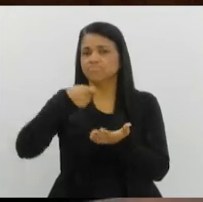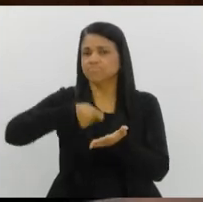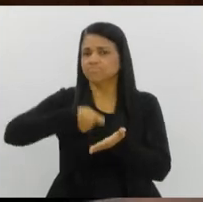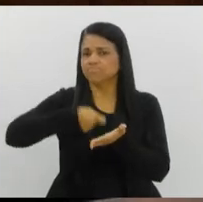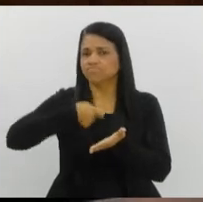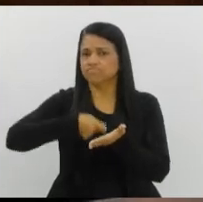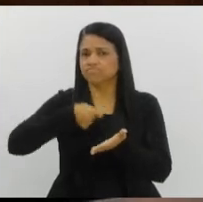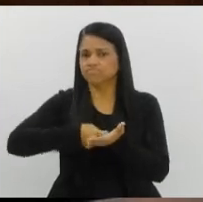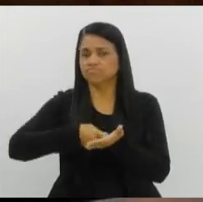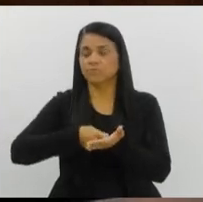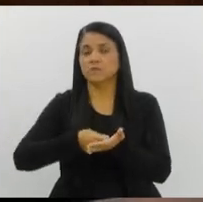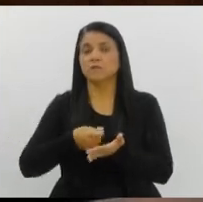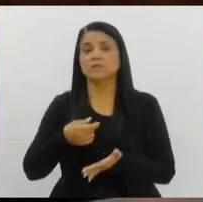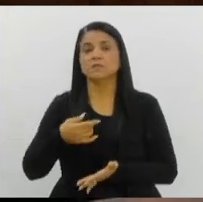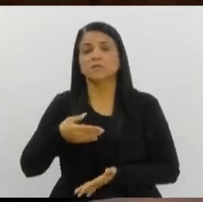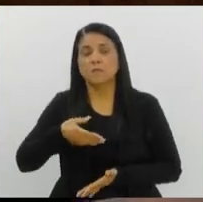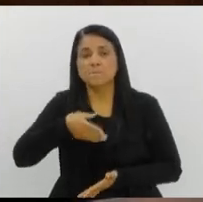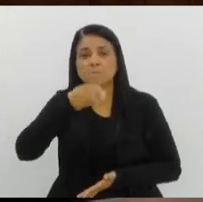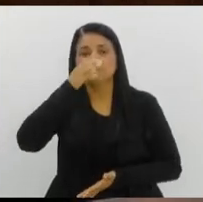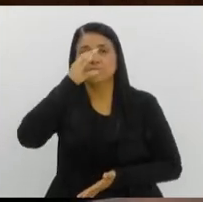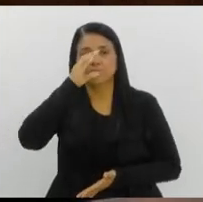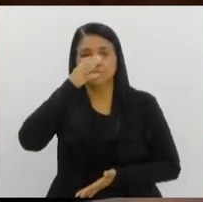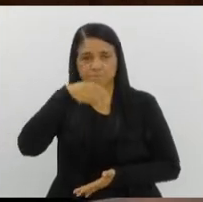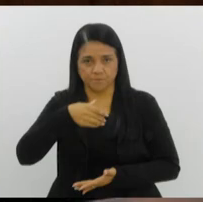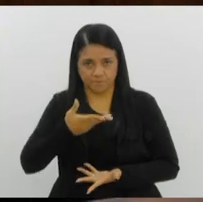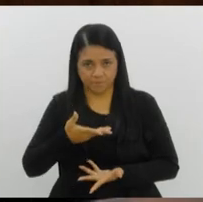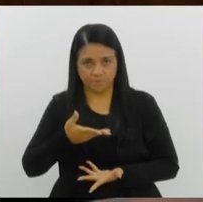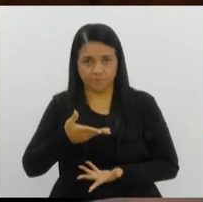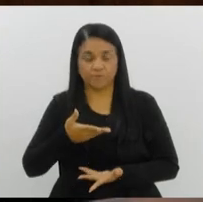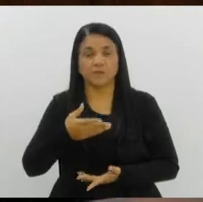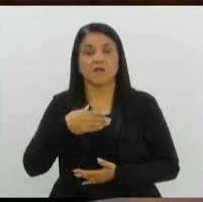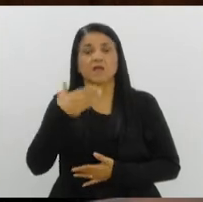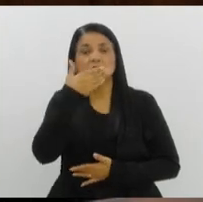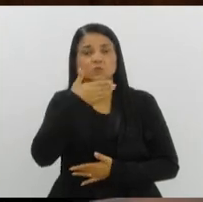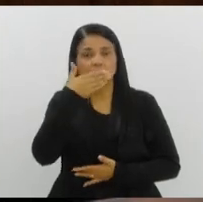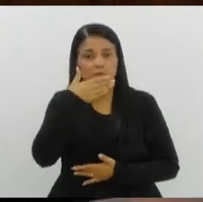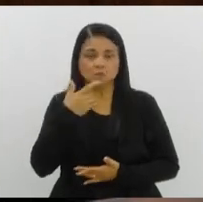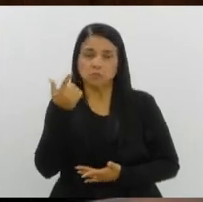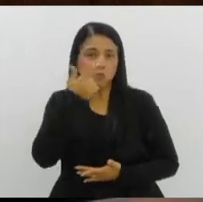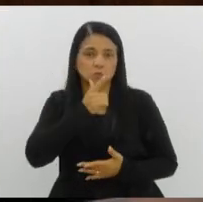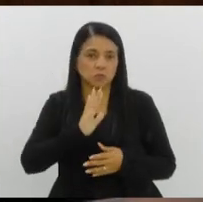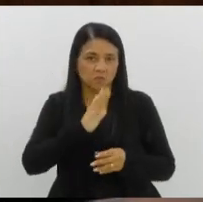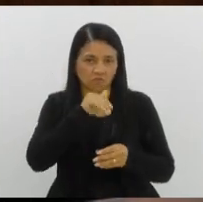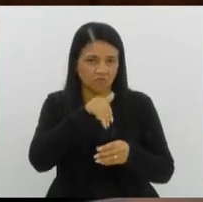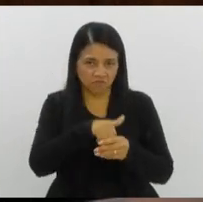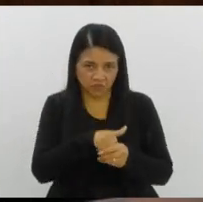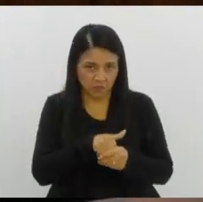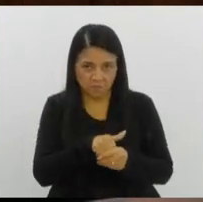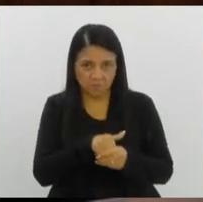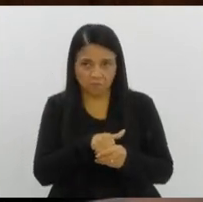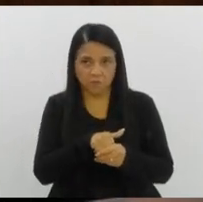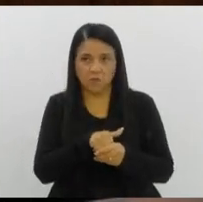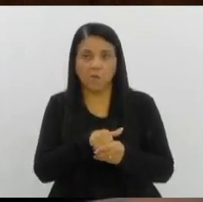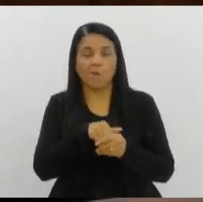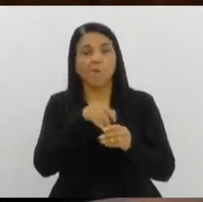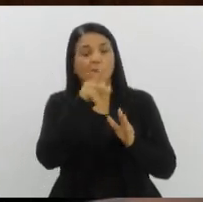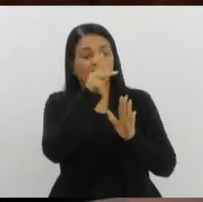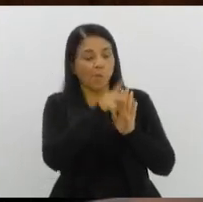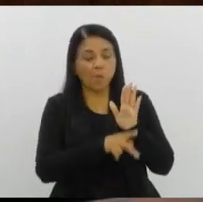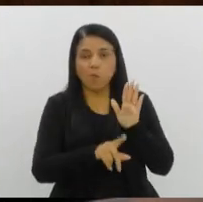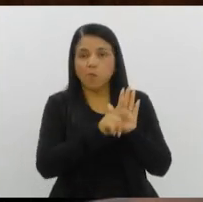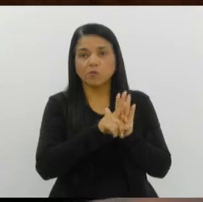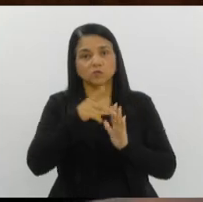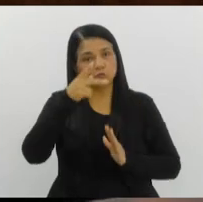bebidas açucaradas. A gente não conseguiu votar, deputado Luiz Paulo. Não conseguimos votar o seu projeto que